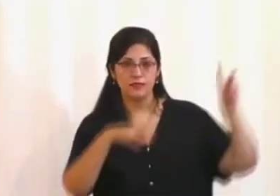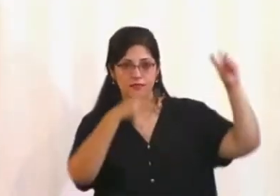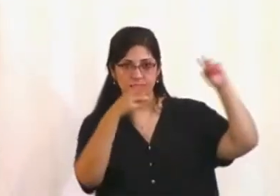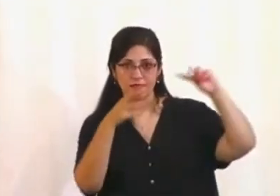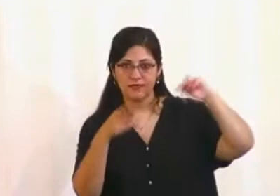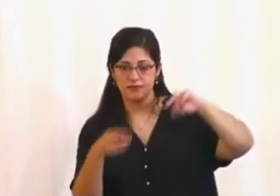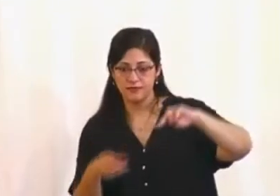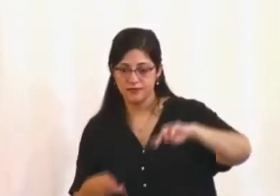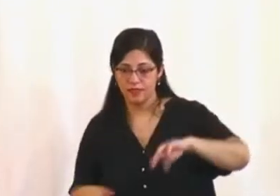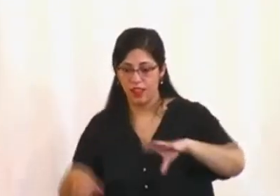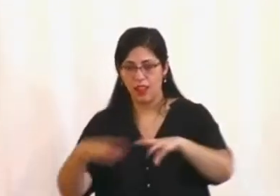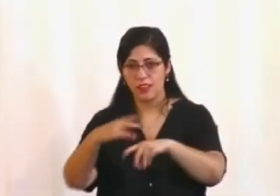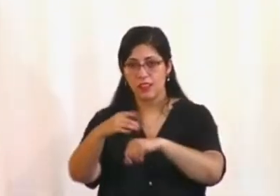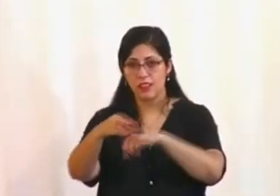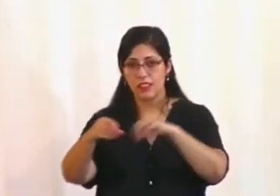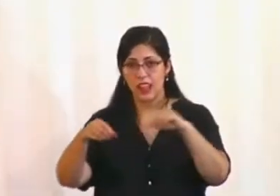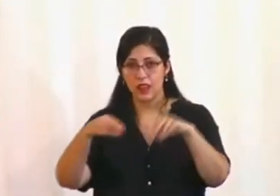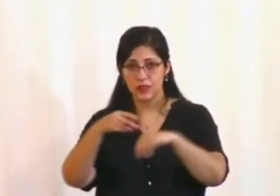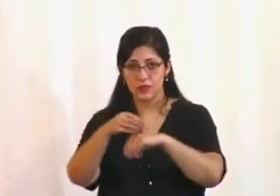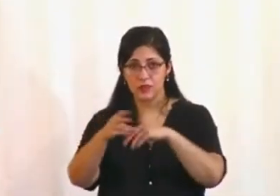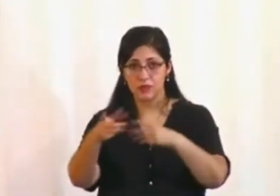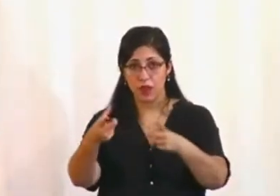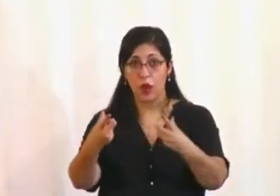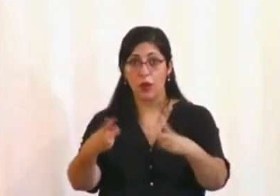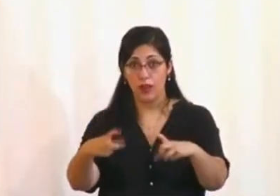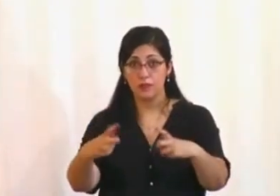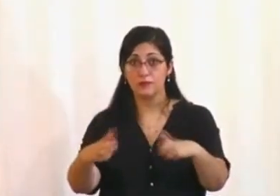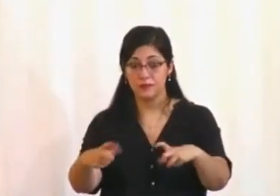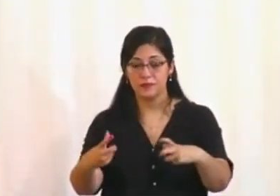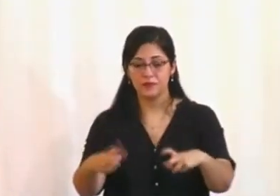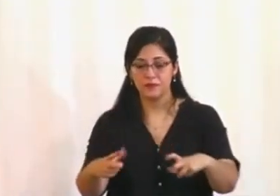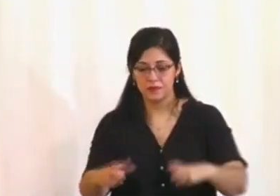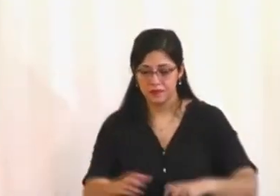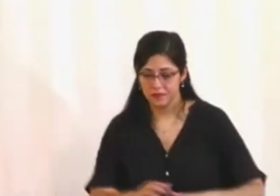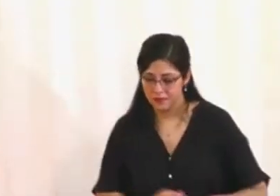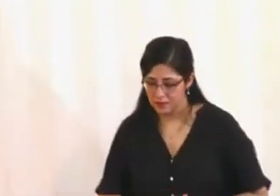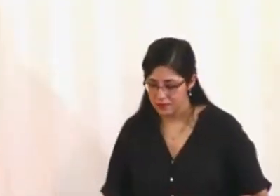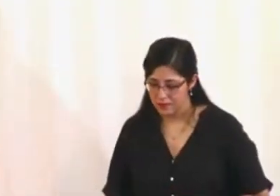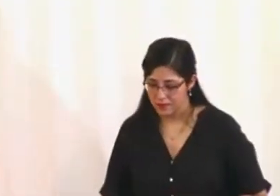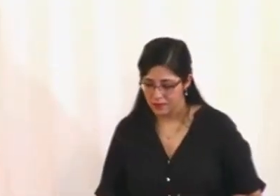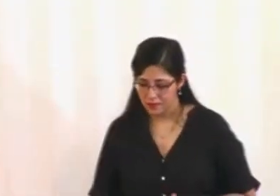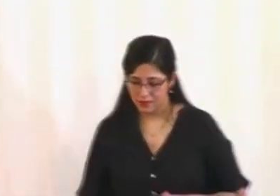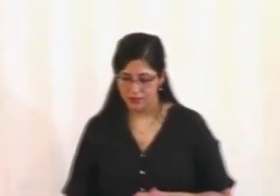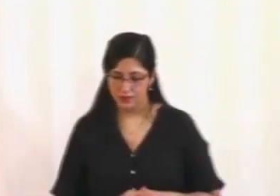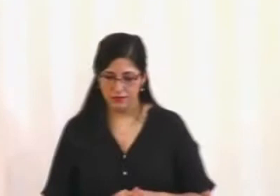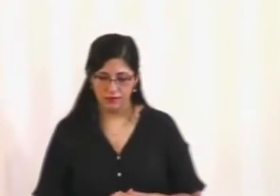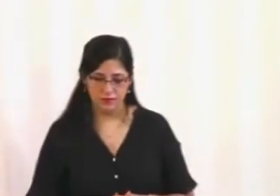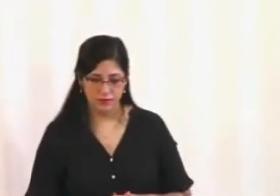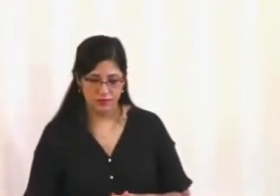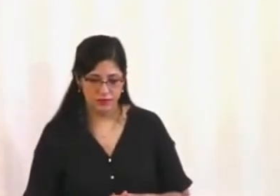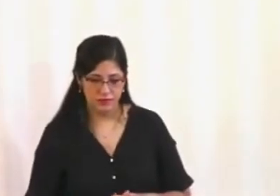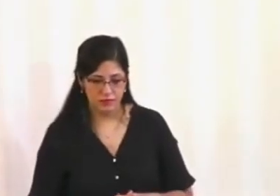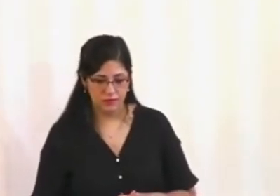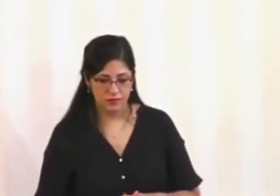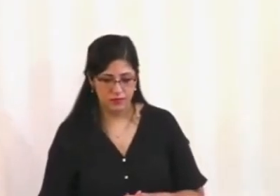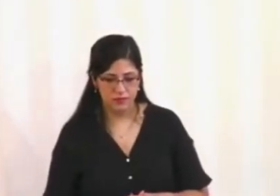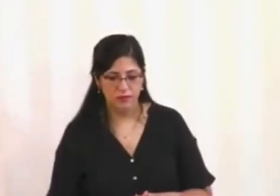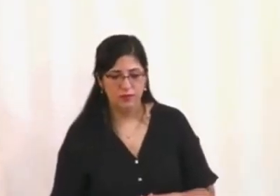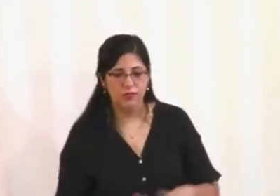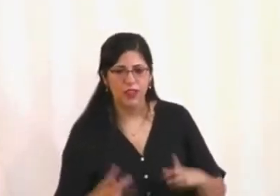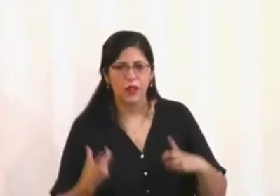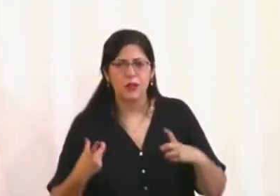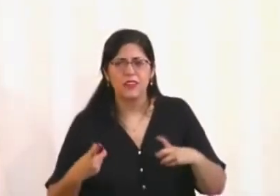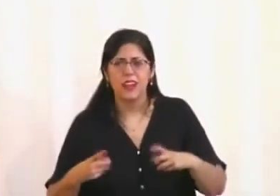região desértica. E quando ele chega ali naquela região desértica, o texto diz que ele começa a